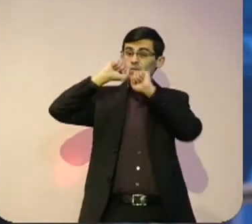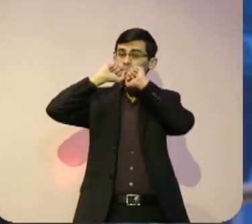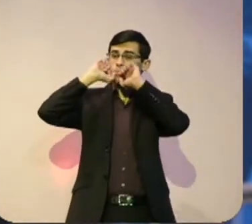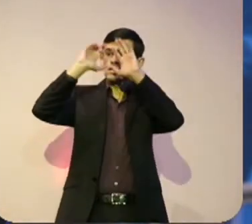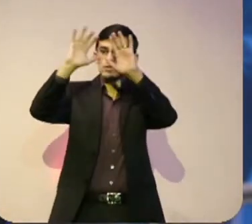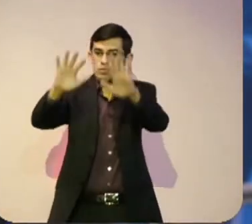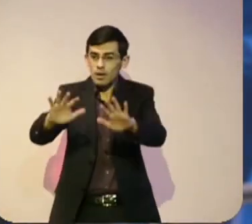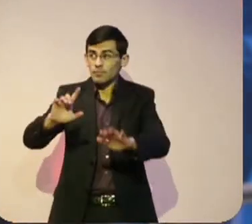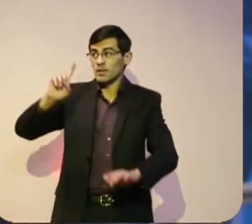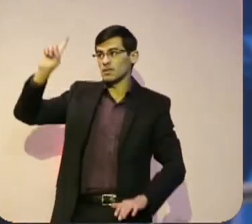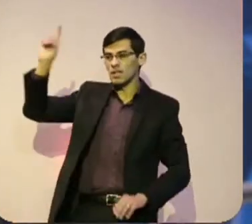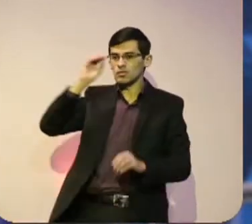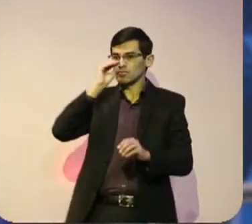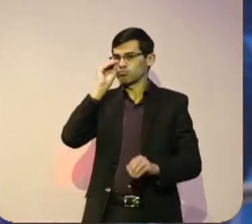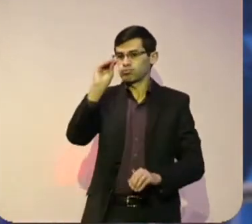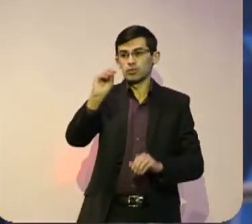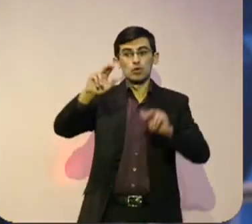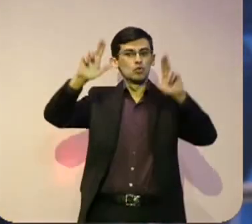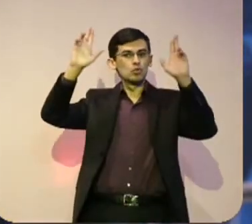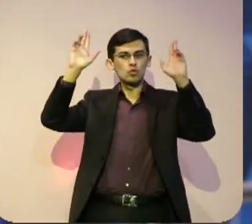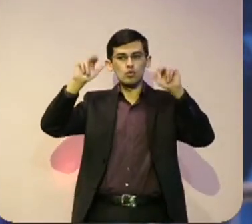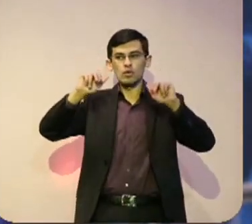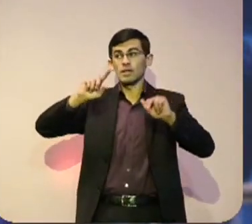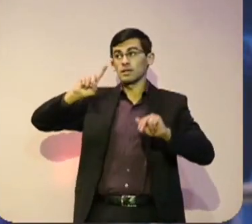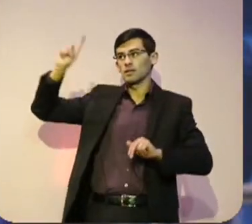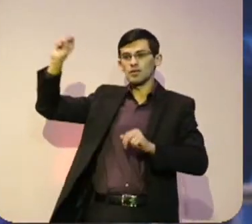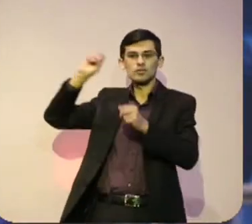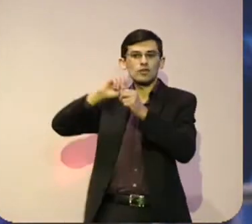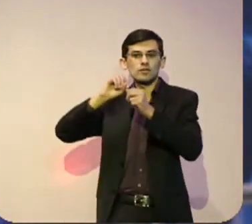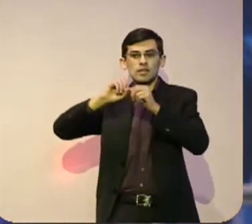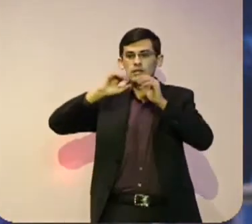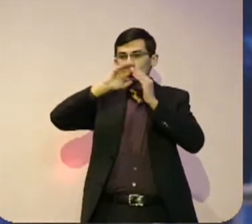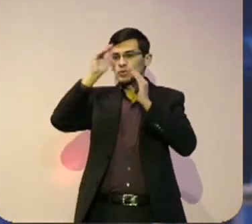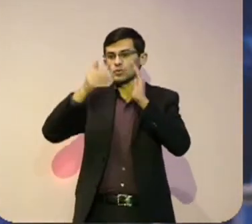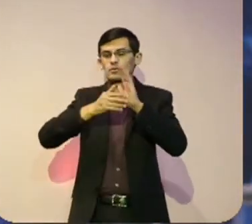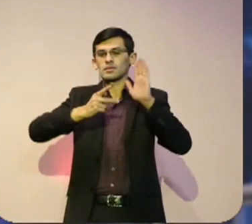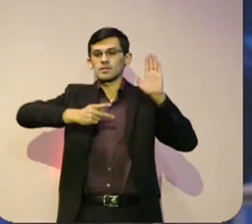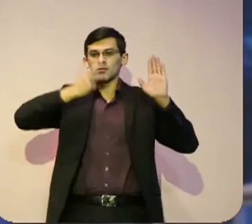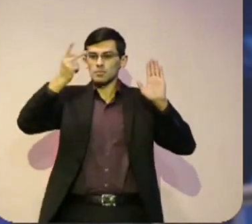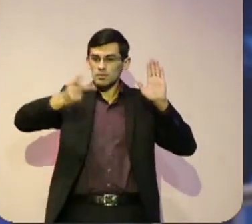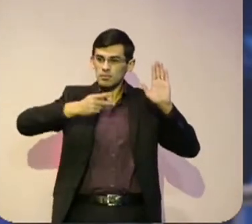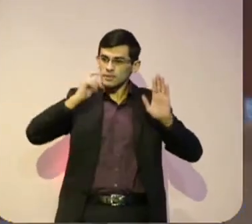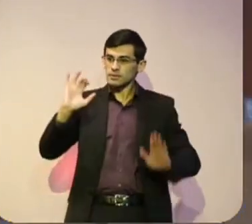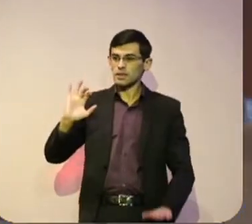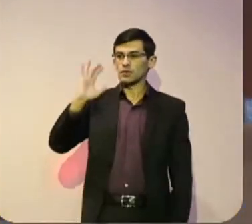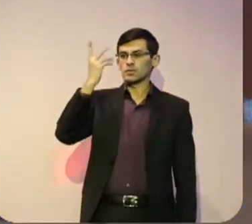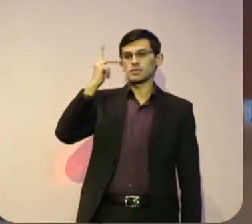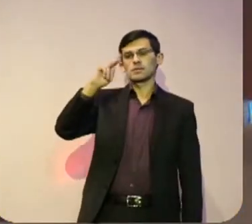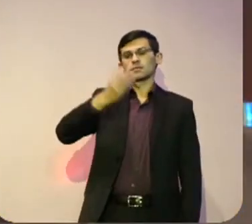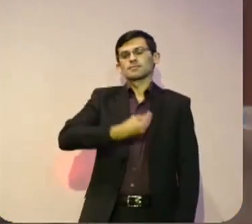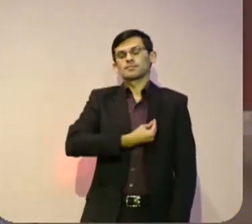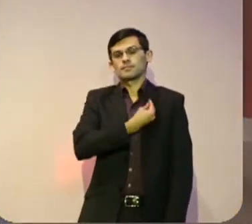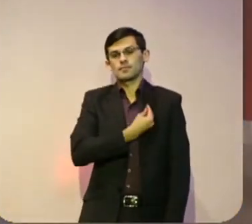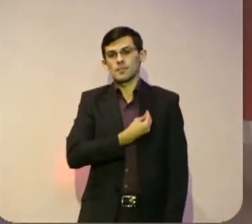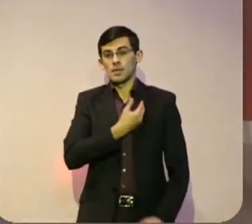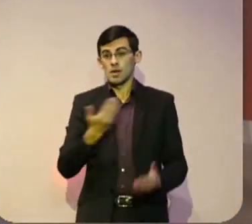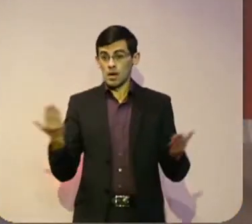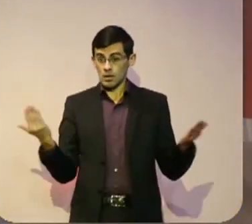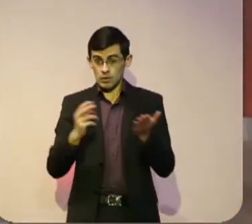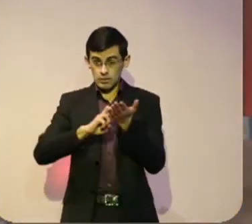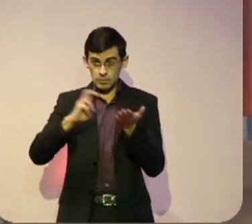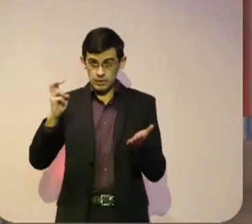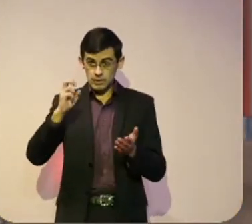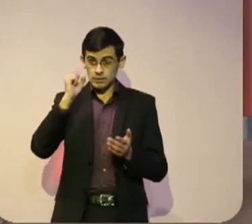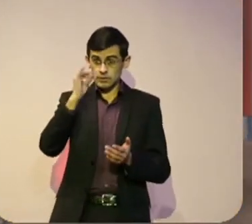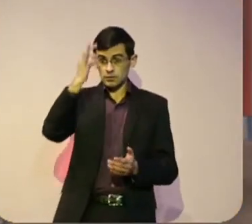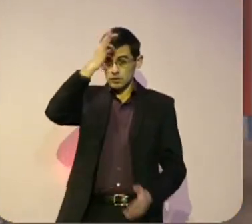abençoar, Deus não vai te abandonar, Ele cumprirá todas as suas promessas. Nessa manhã, se o Espírito